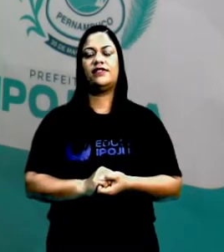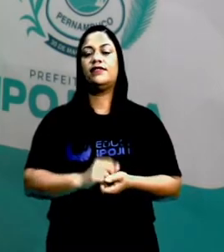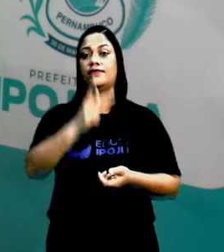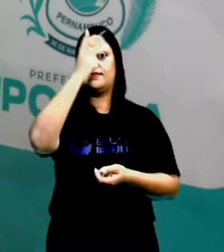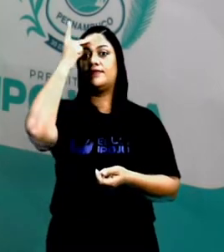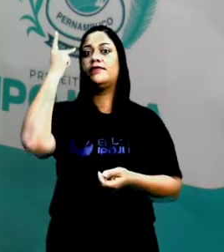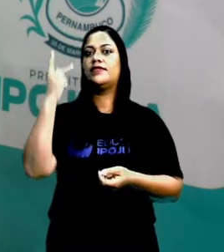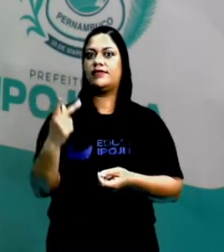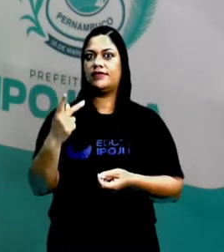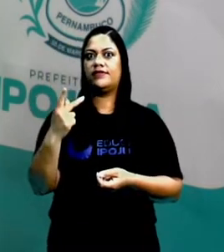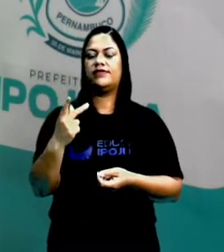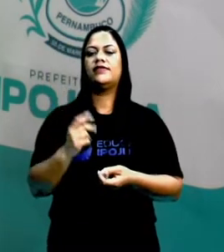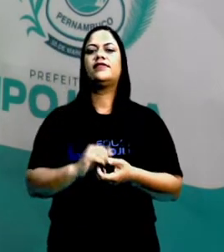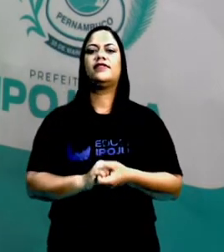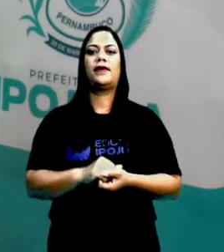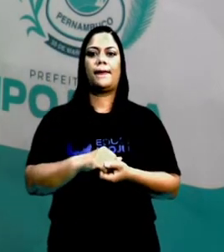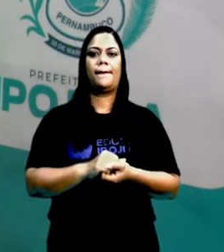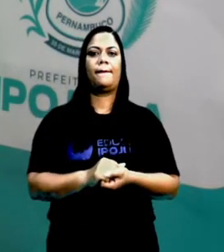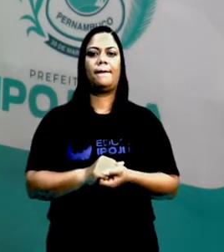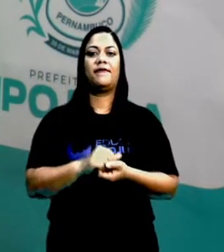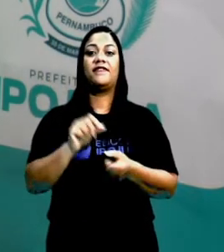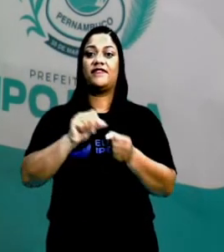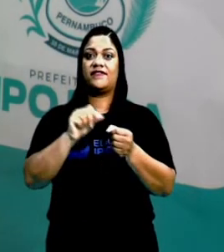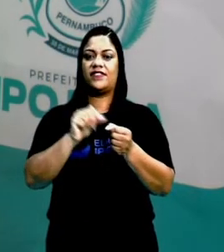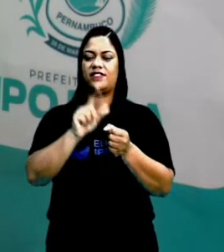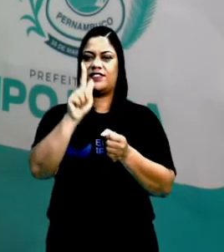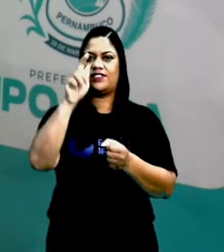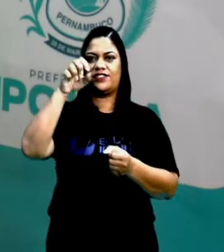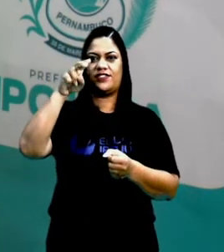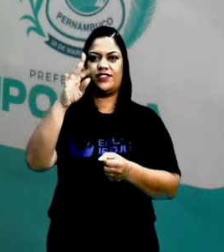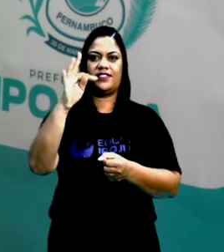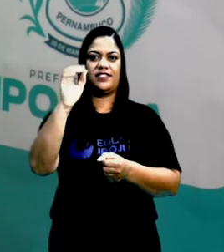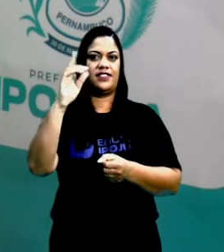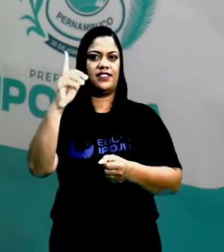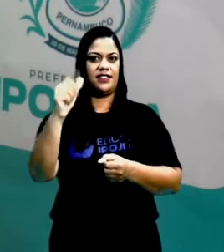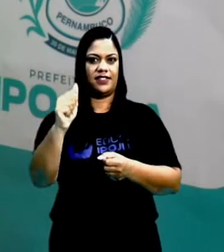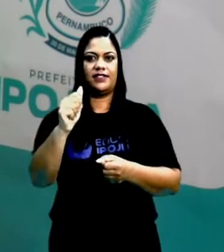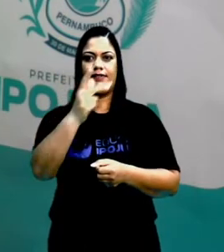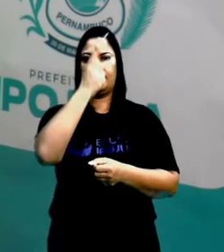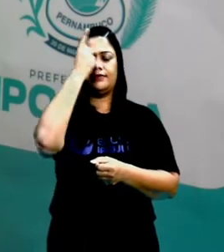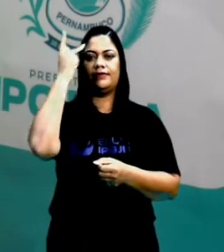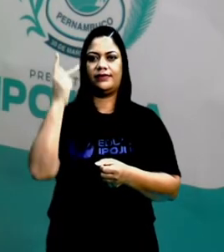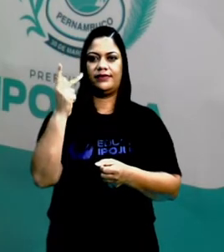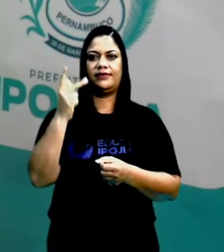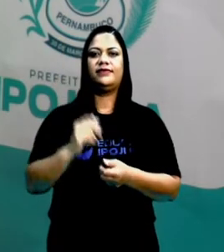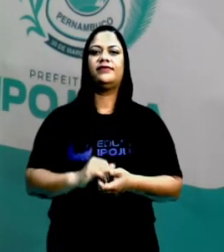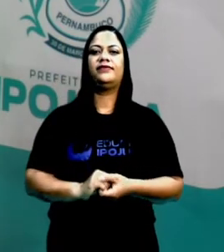uma pessoa. Por isso que disse que fez uma jeitada. Ele tirou isso de gente, né?